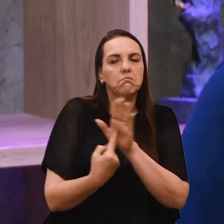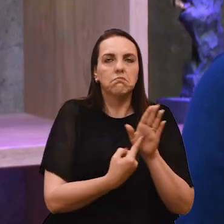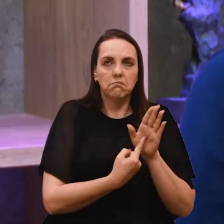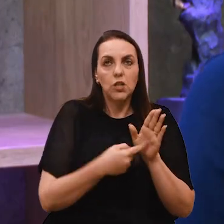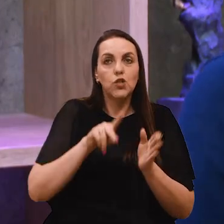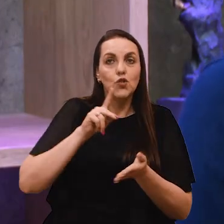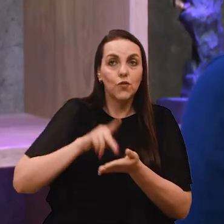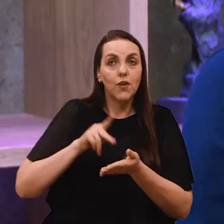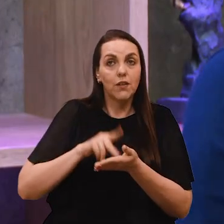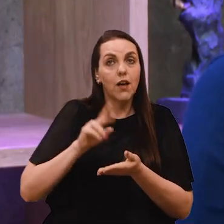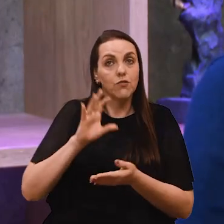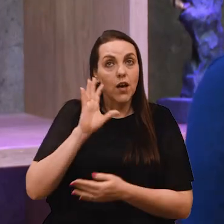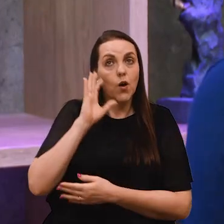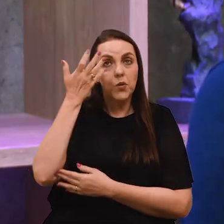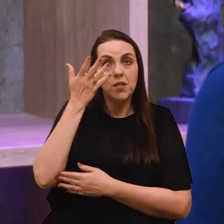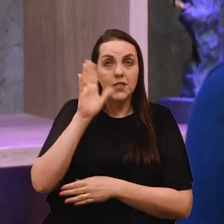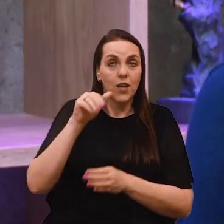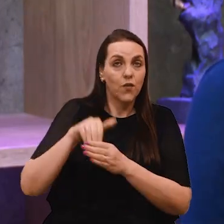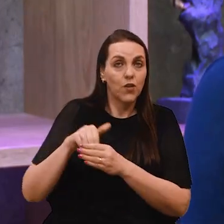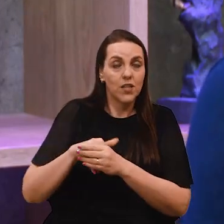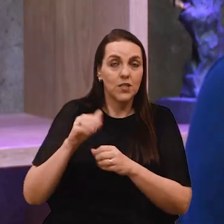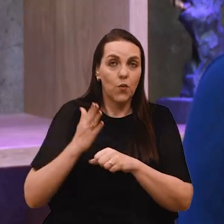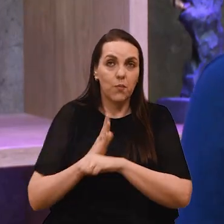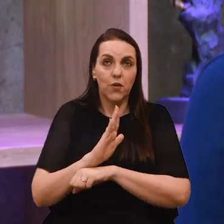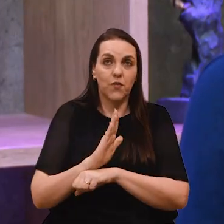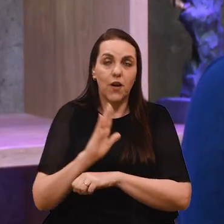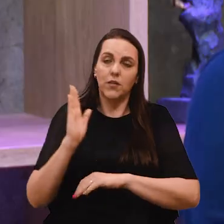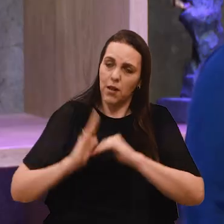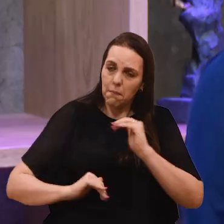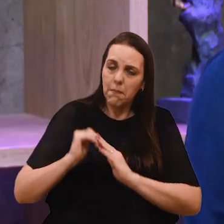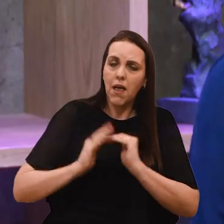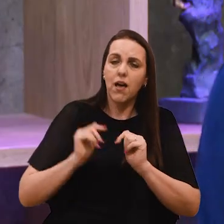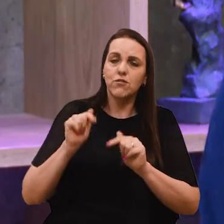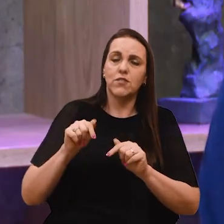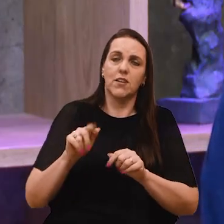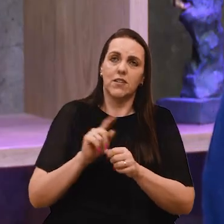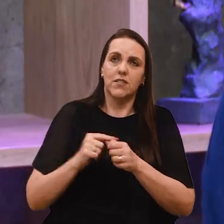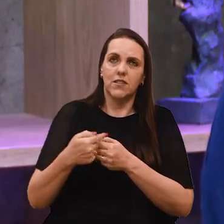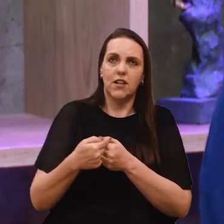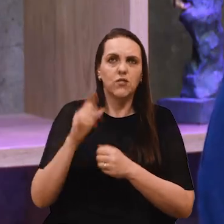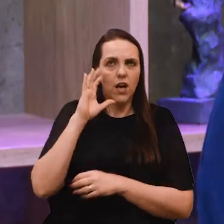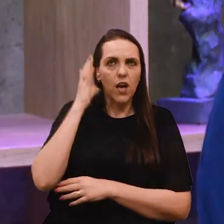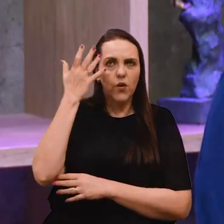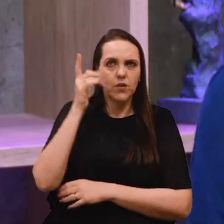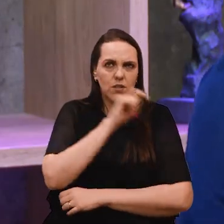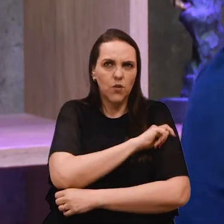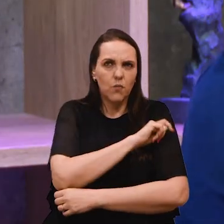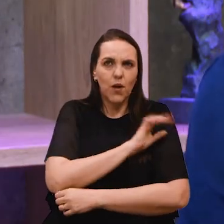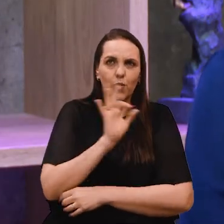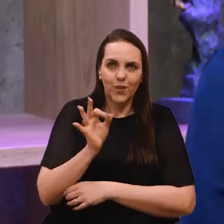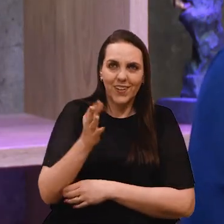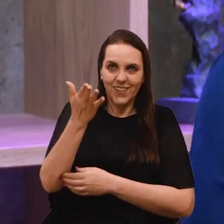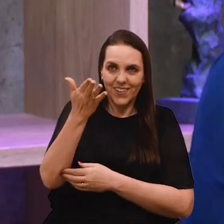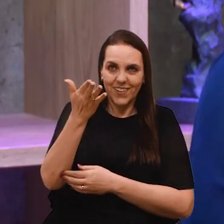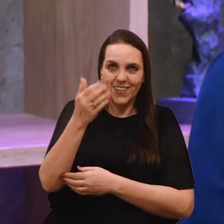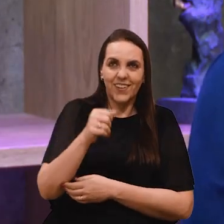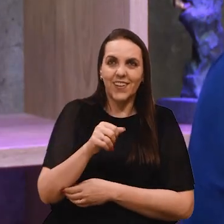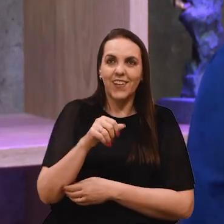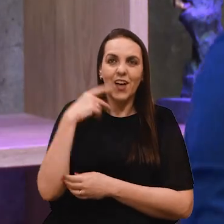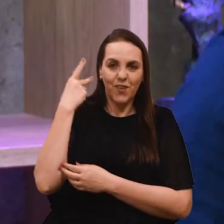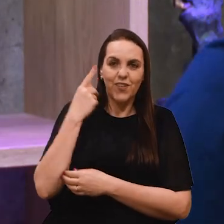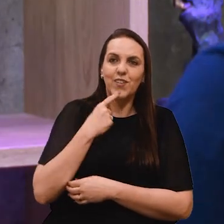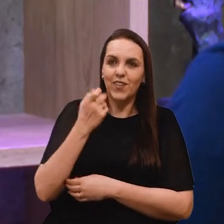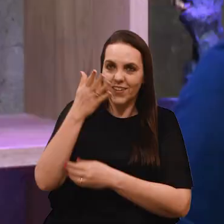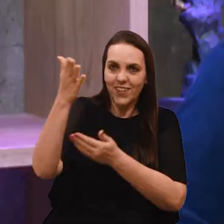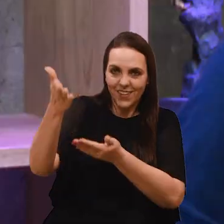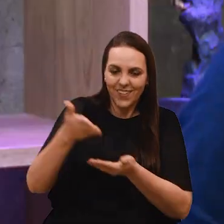fato, acontecer e ser votado e aprovado e colocado em prática na cidade. Aconteceu isso com uma estudante, que a senhora trouxe o projeto, se